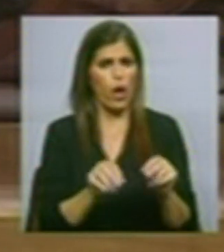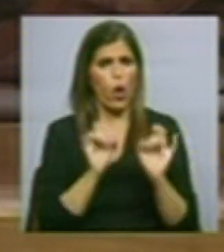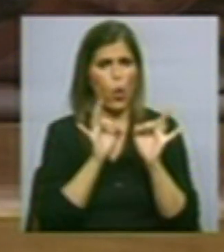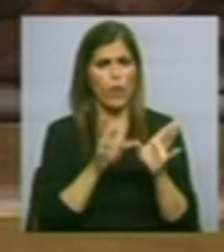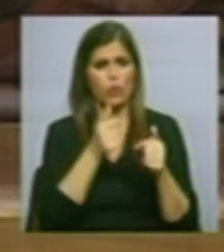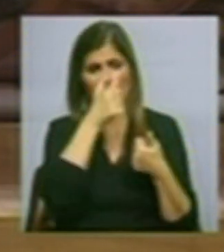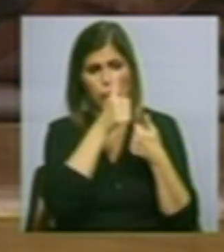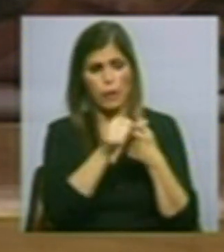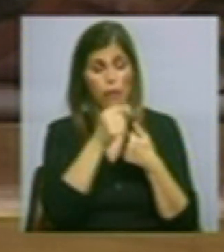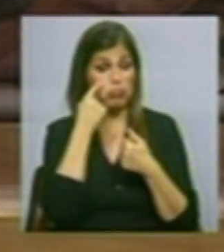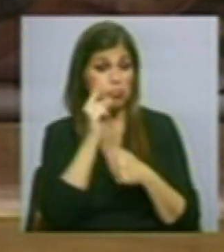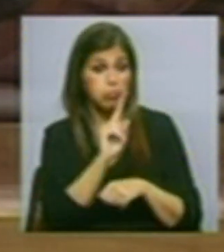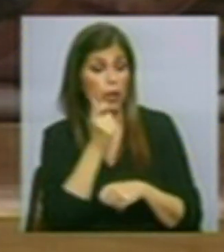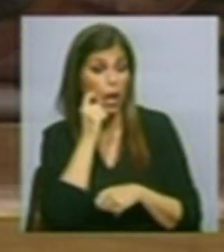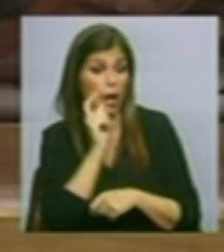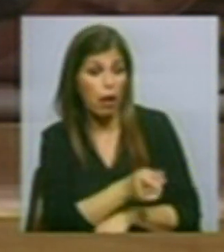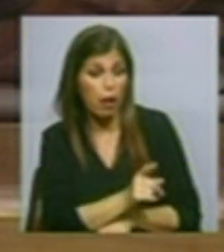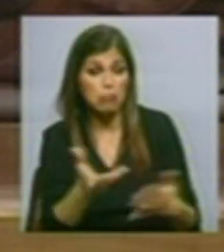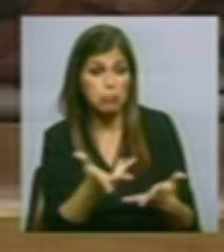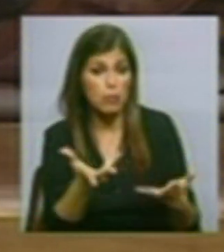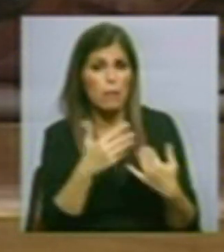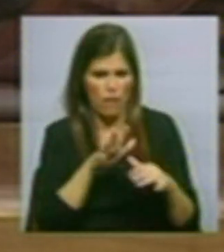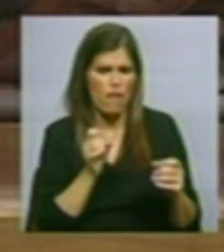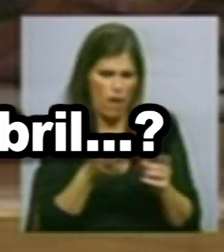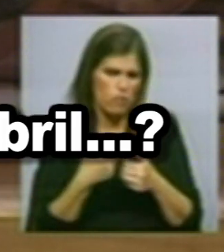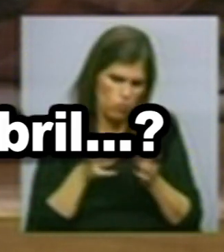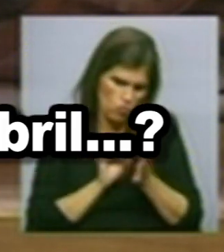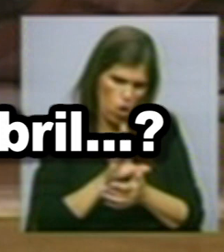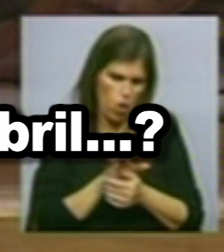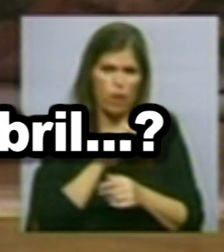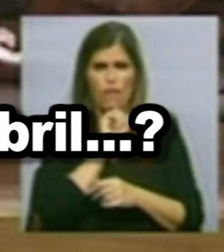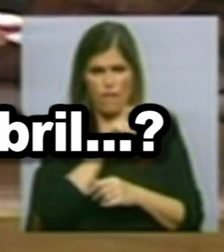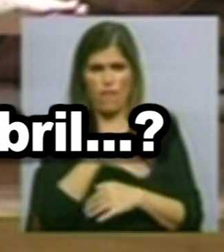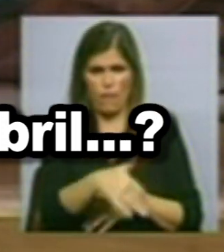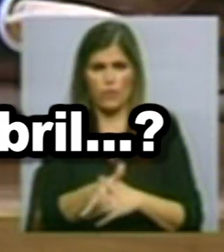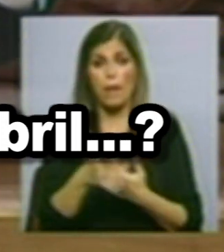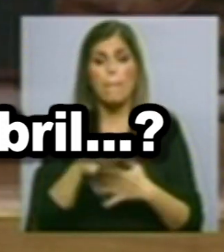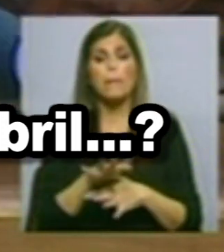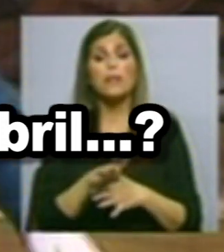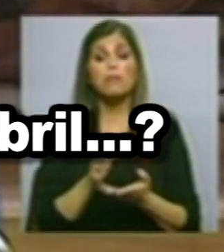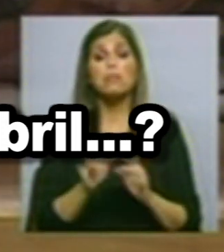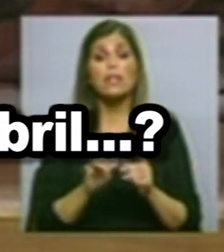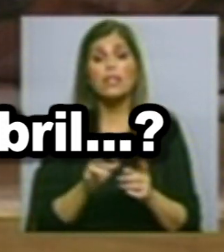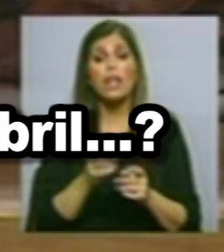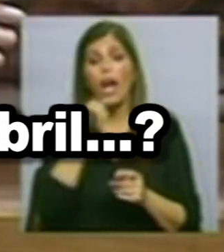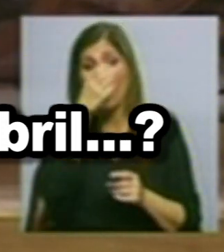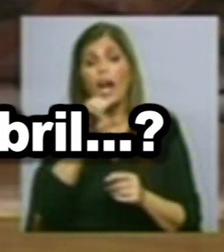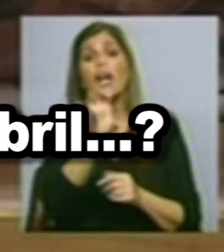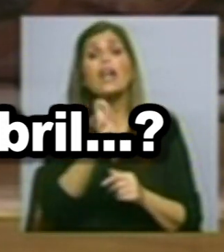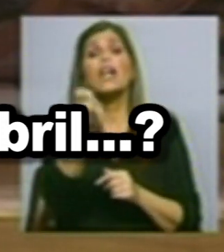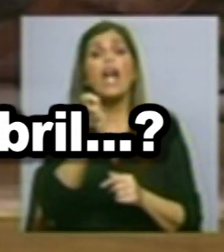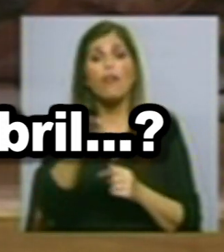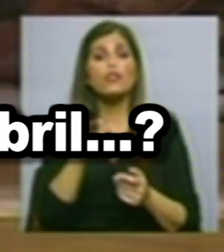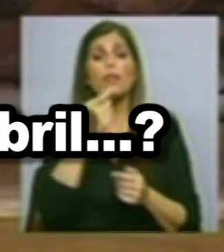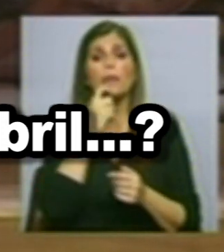que desconhecemos e que certamente vamos vencer. Mas de que valem os cravos de abril? O Grândola